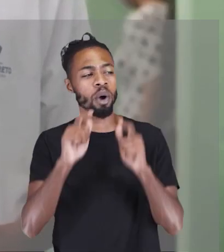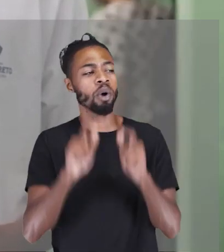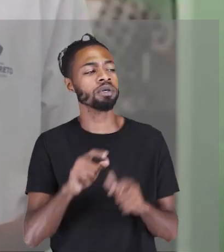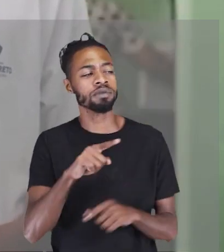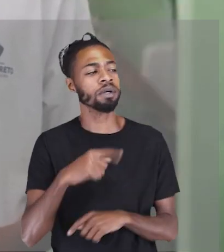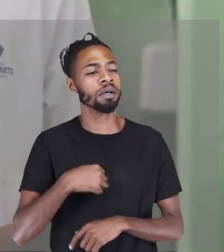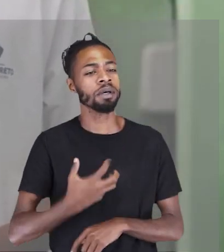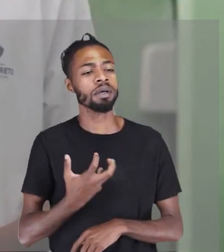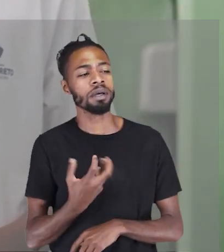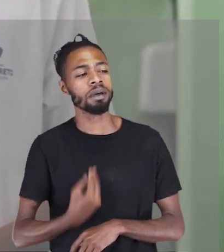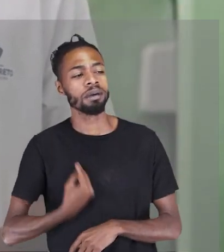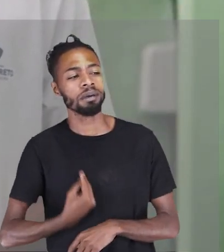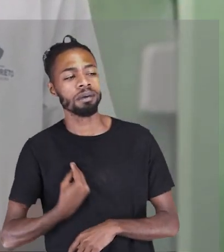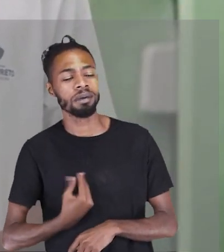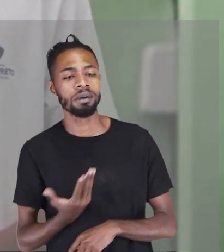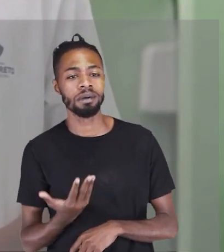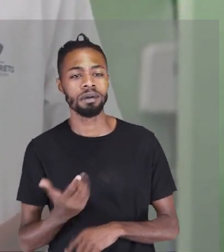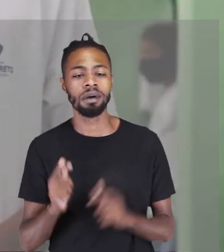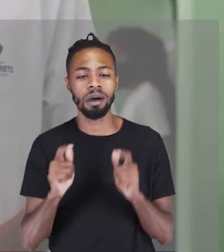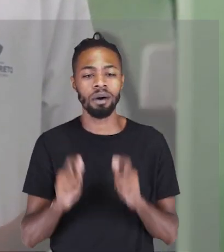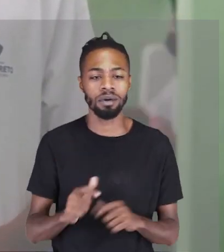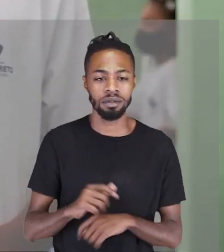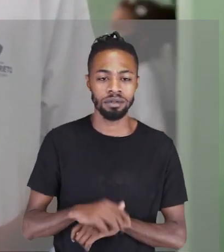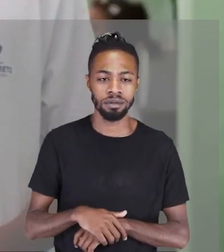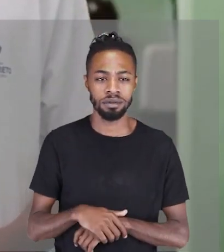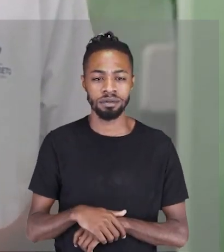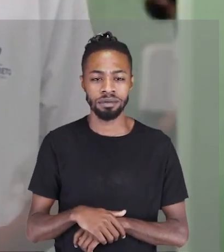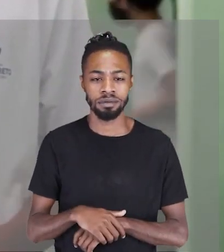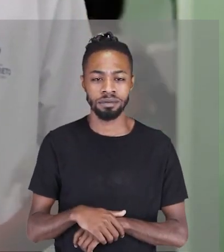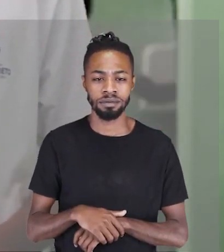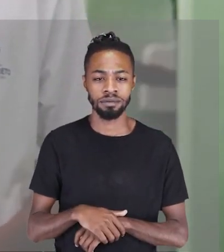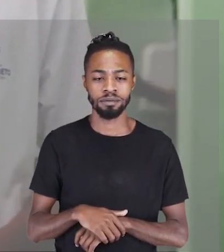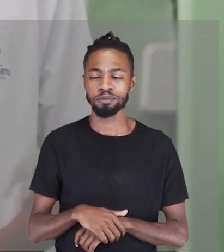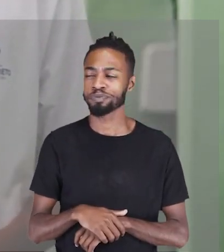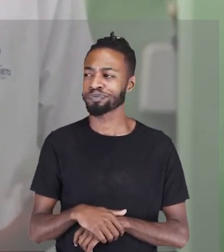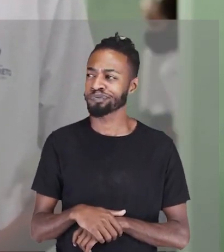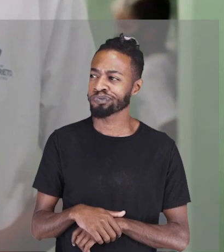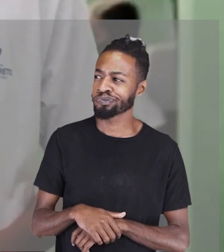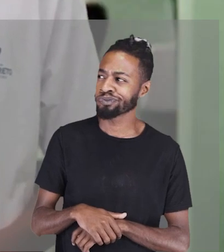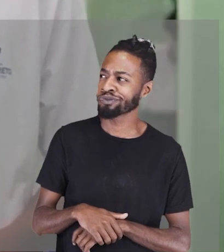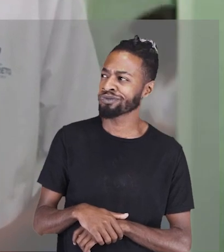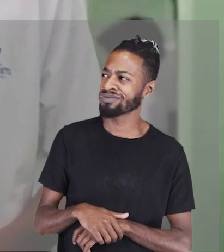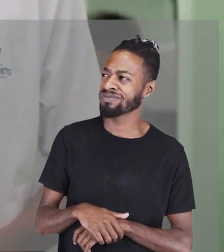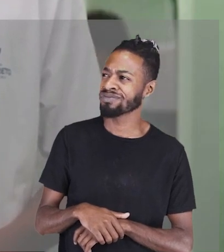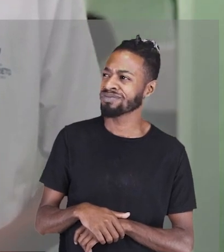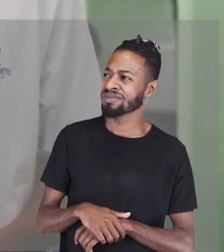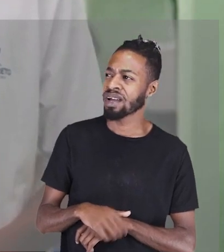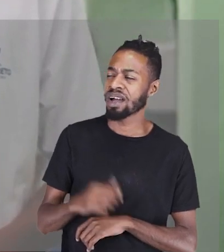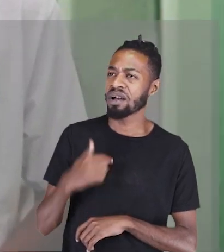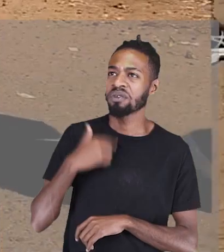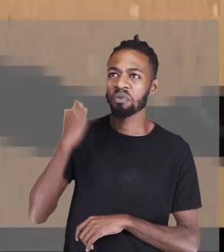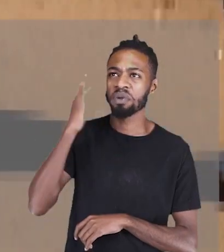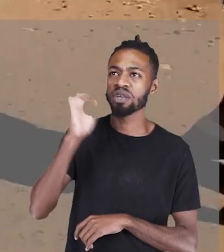queria estar? Para falar a verdade, em lugar nenhum.